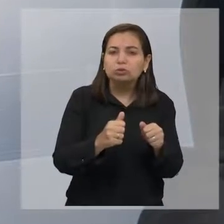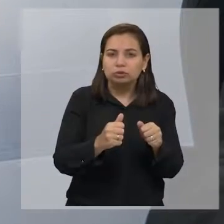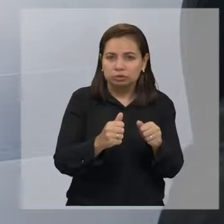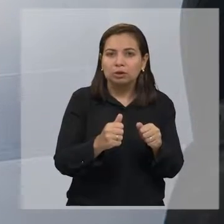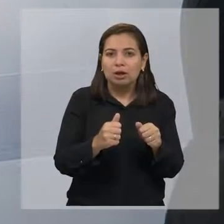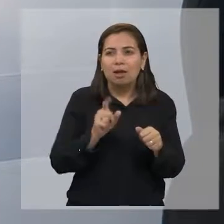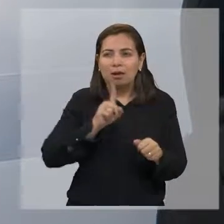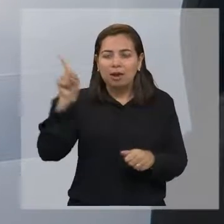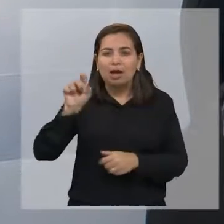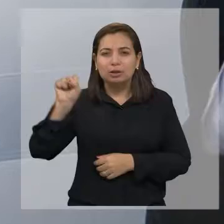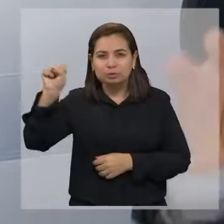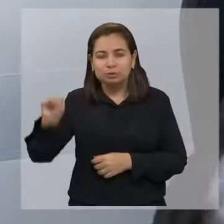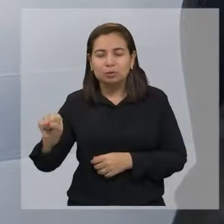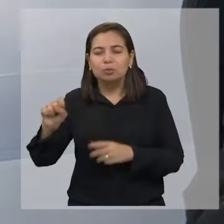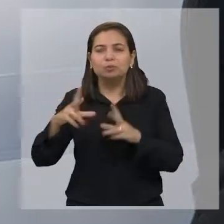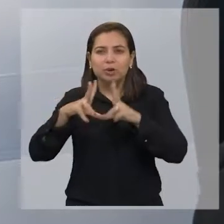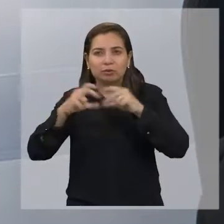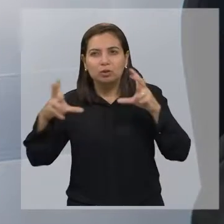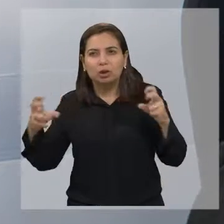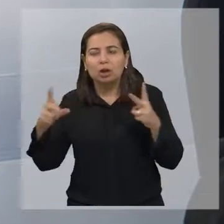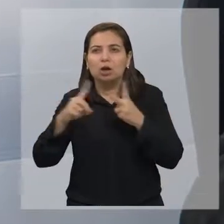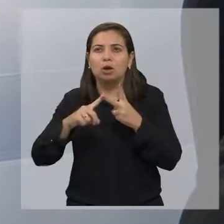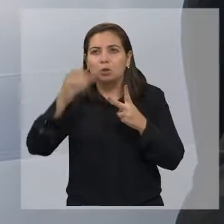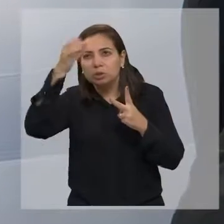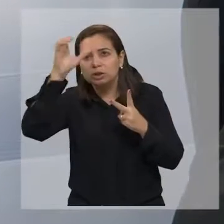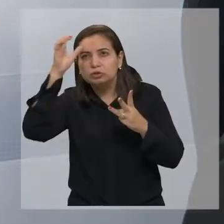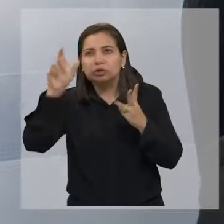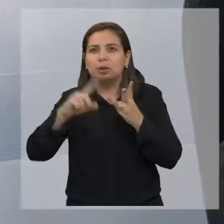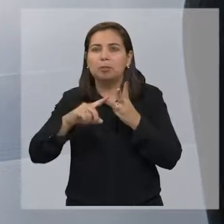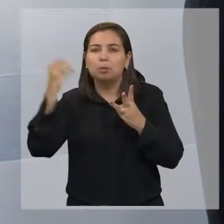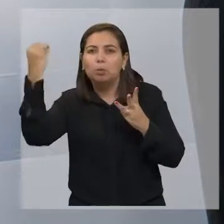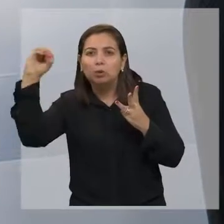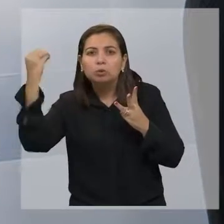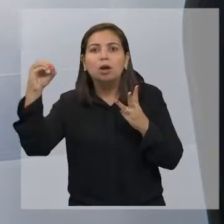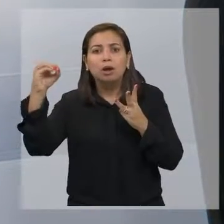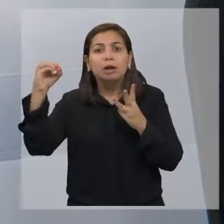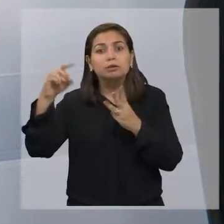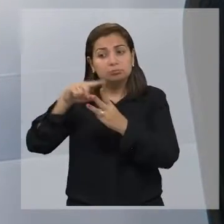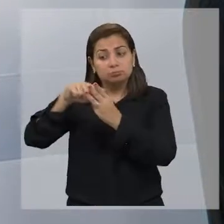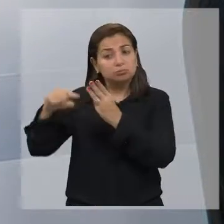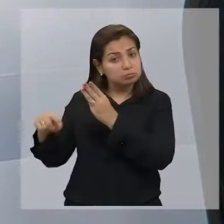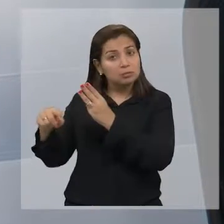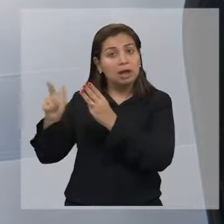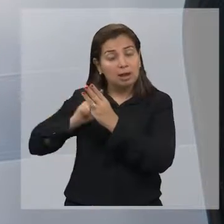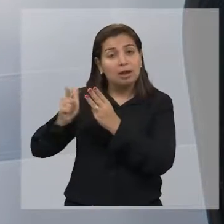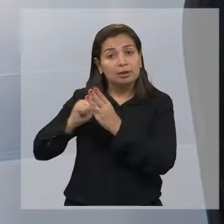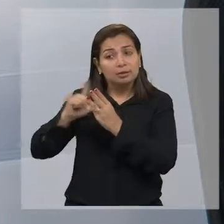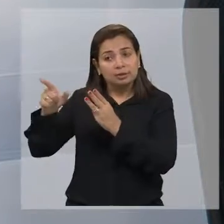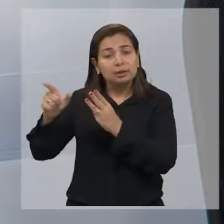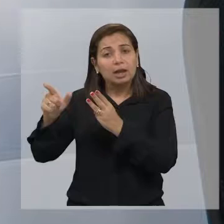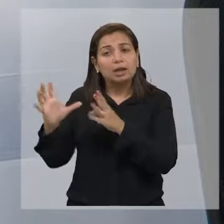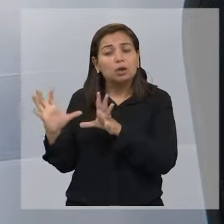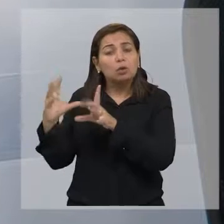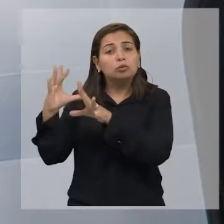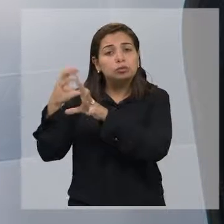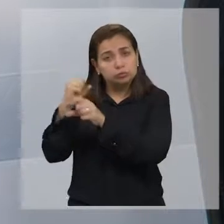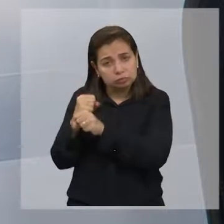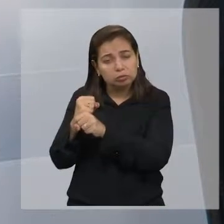sul, né, você pega ali Florianópolis, Curitiba, Porto Alegre, pega todos os alunos matriculados na rede pública dessas 3